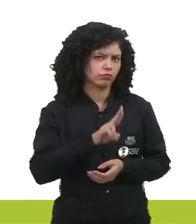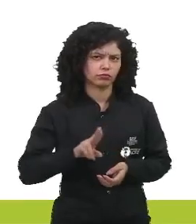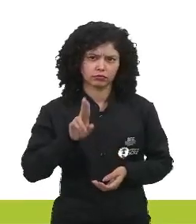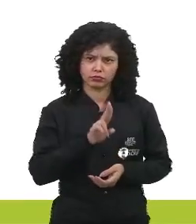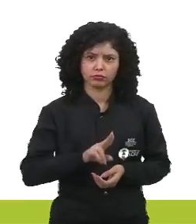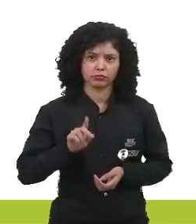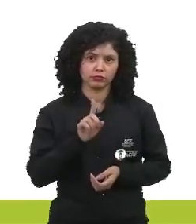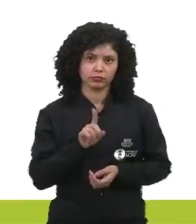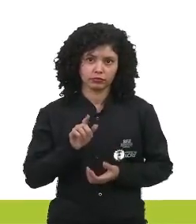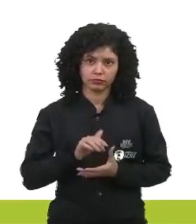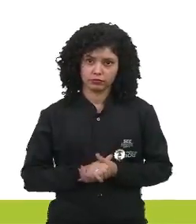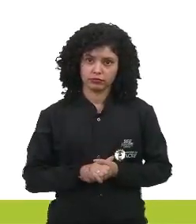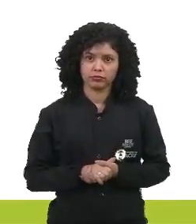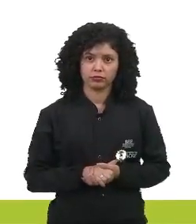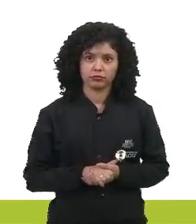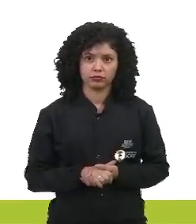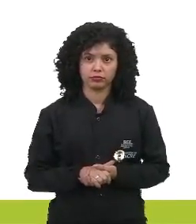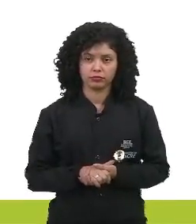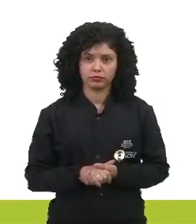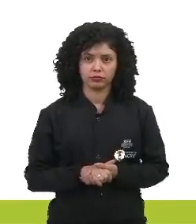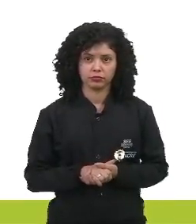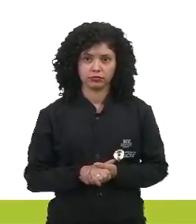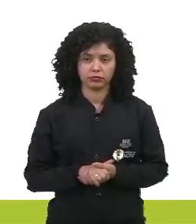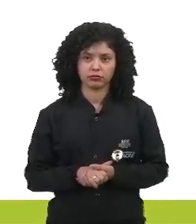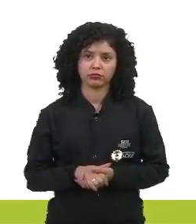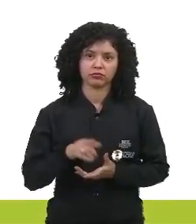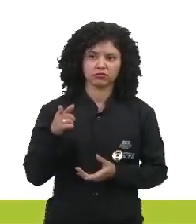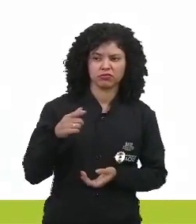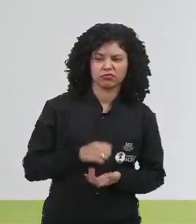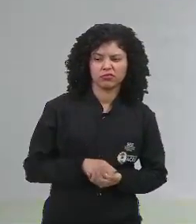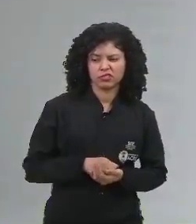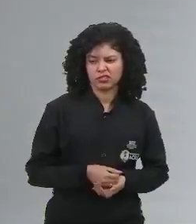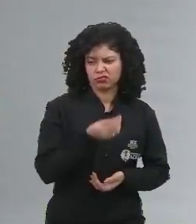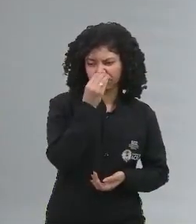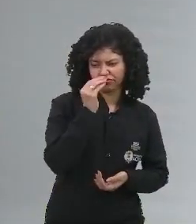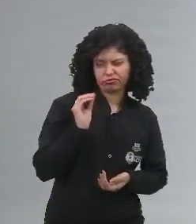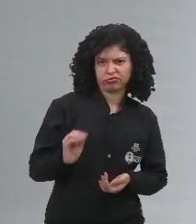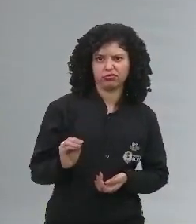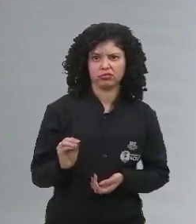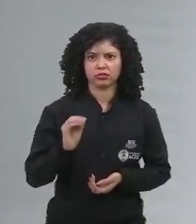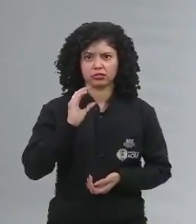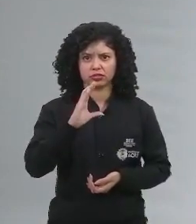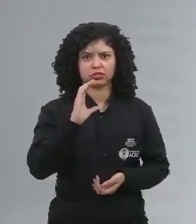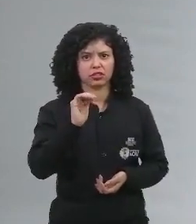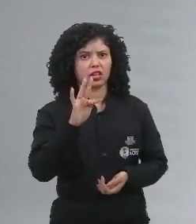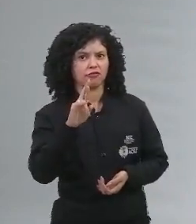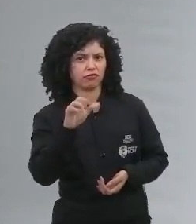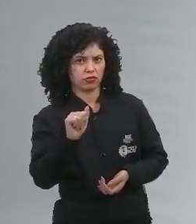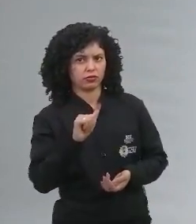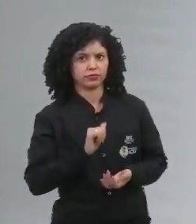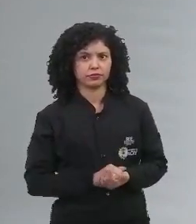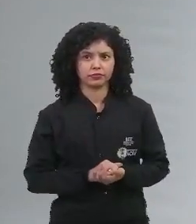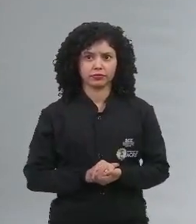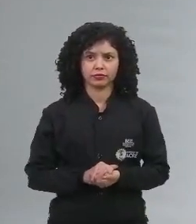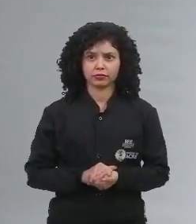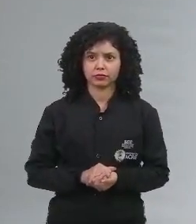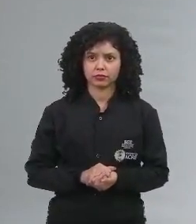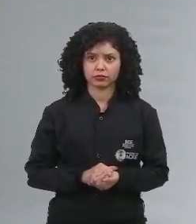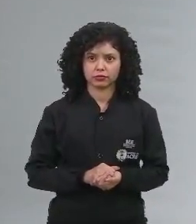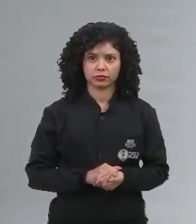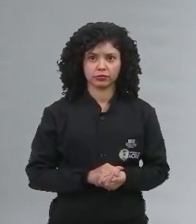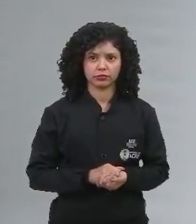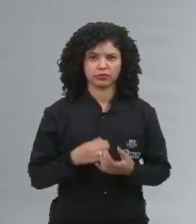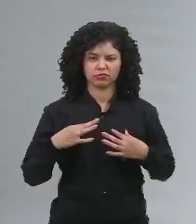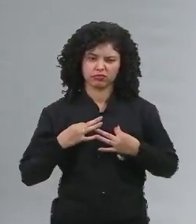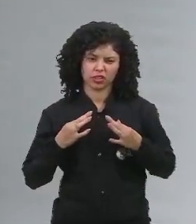muito como gíria. Azeiteiro. E azeiteiro, gente, nós utilizamos bastante. Azeiteiro é aquela pessoa que não